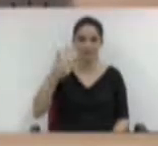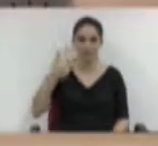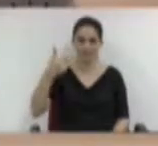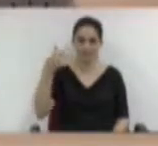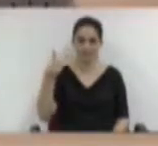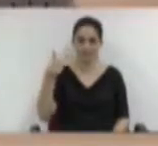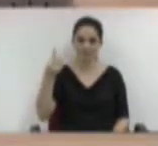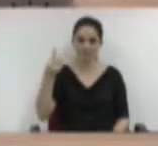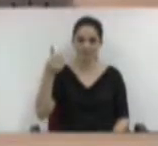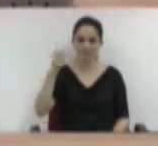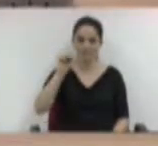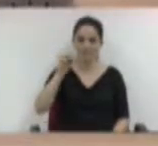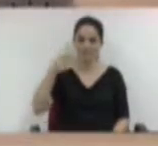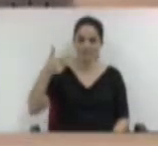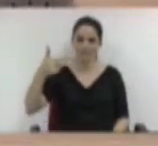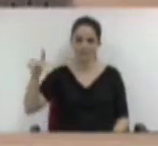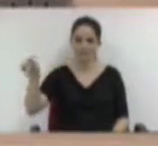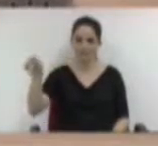826,